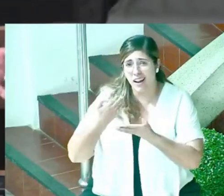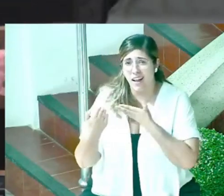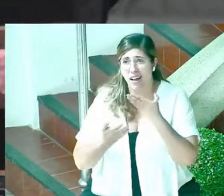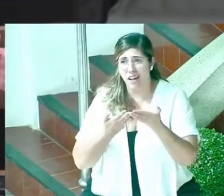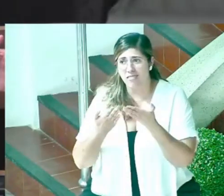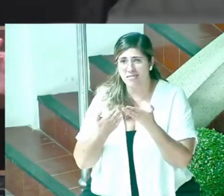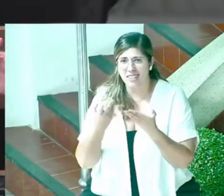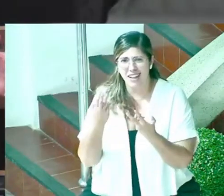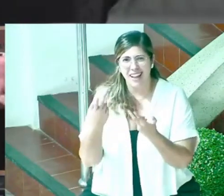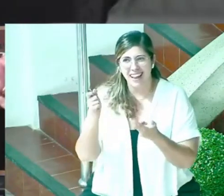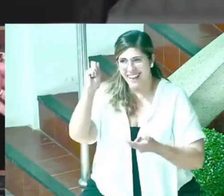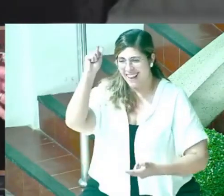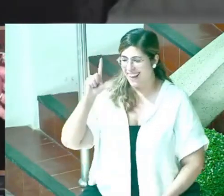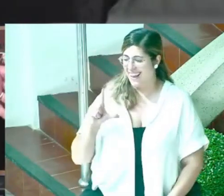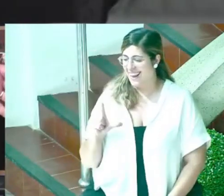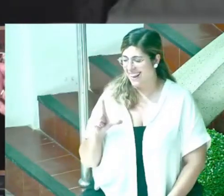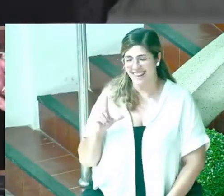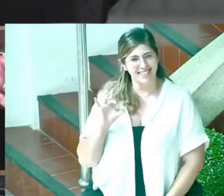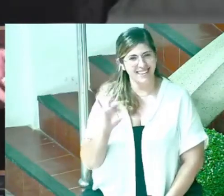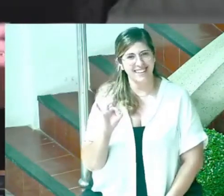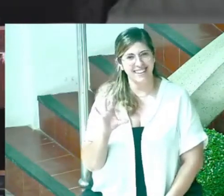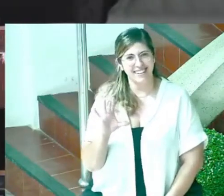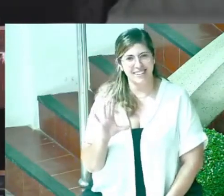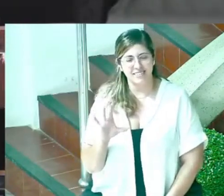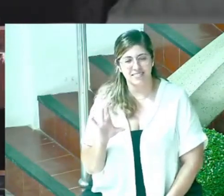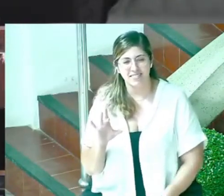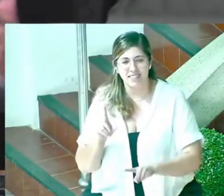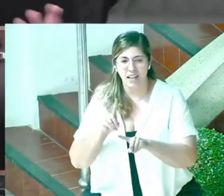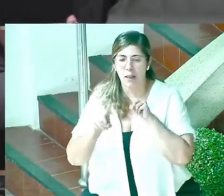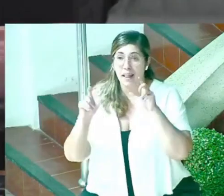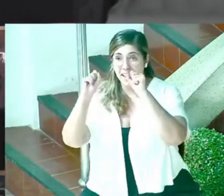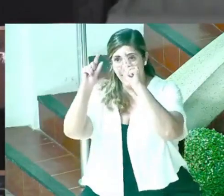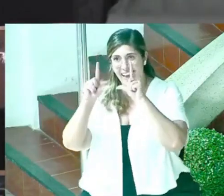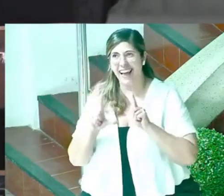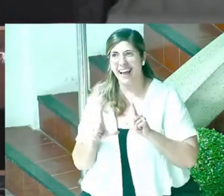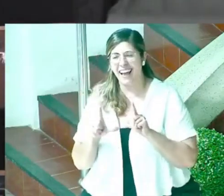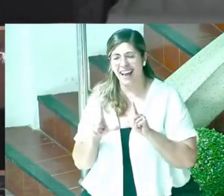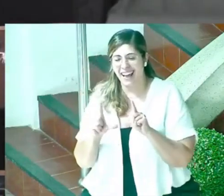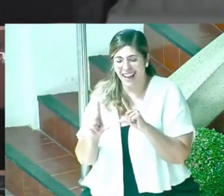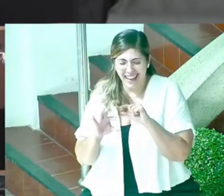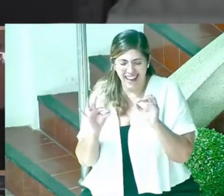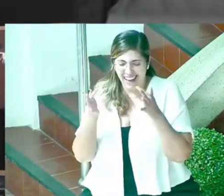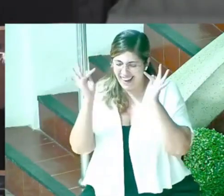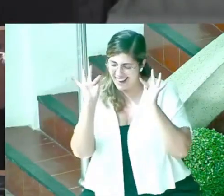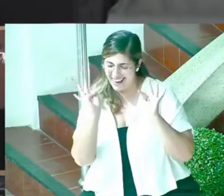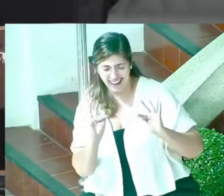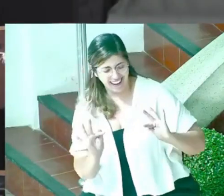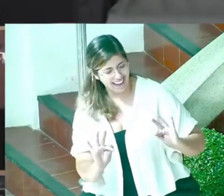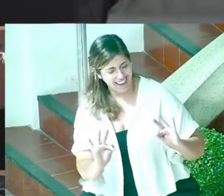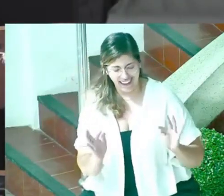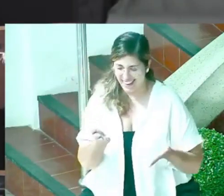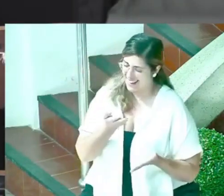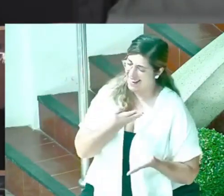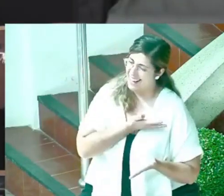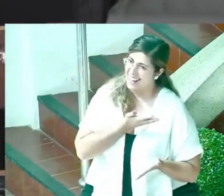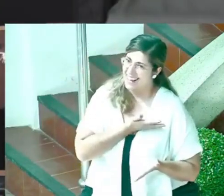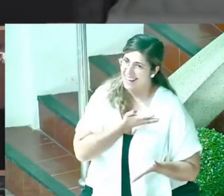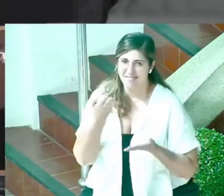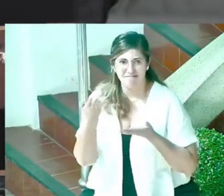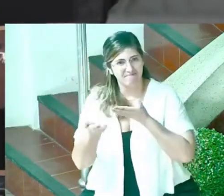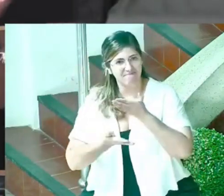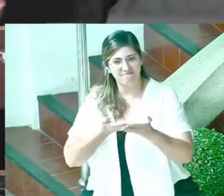Isso nos ensina de que o perdão, ele é um evento não somente pontual, nós perdoamos pela fé. Nós